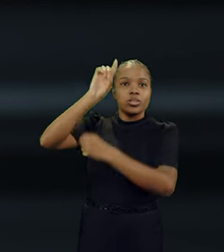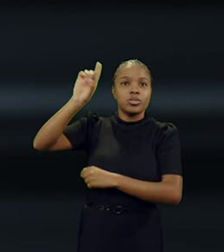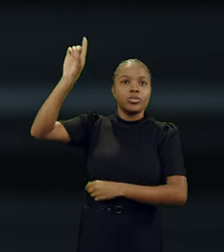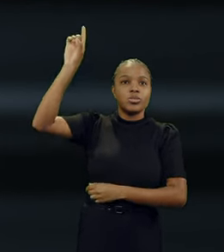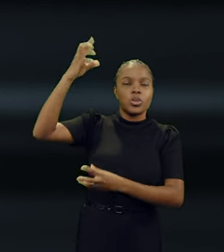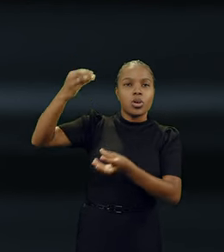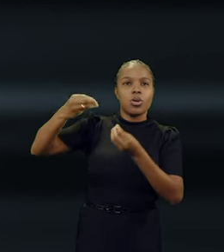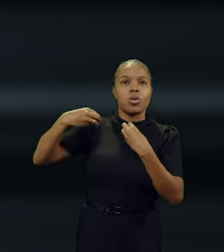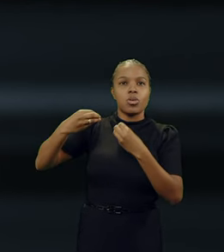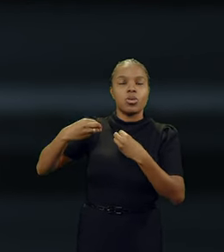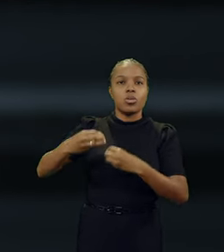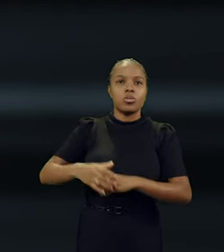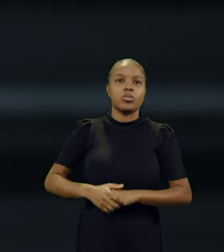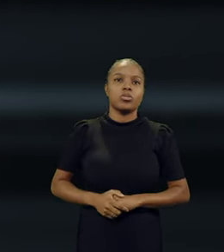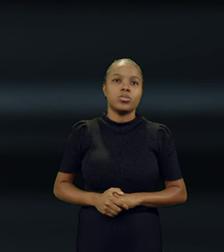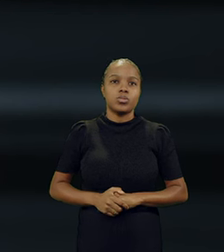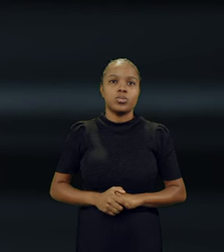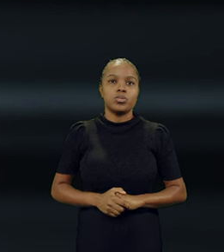viver com Ele,